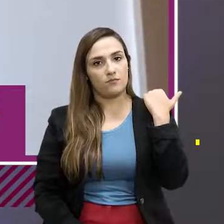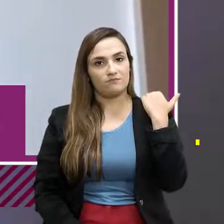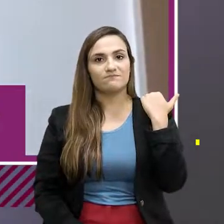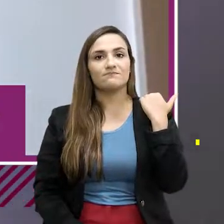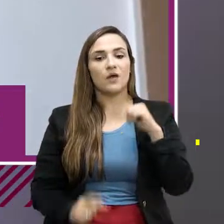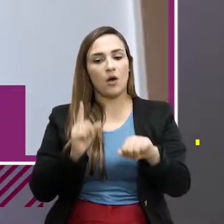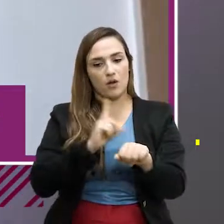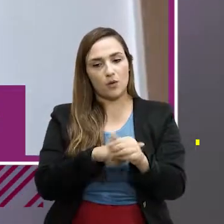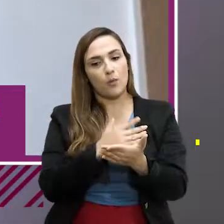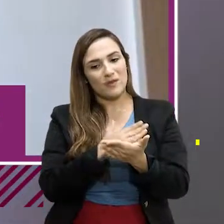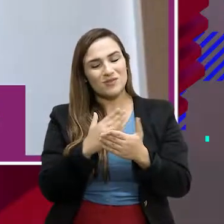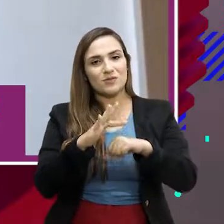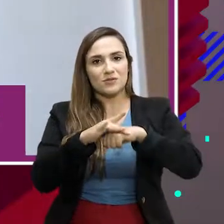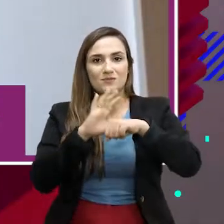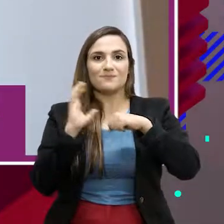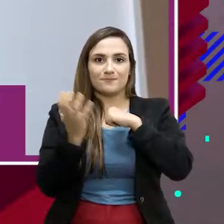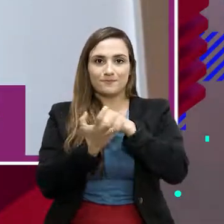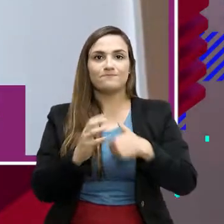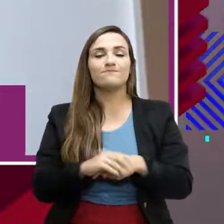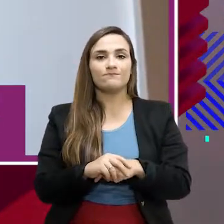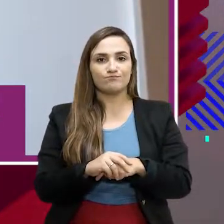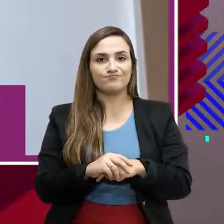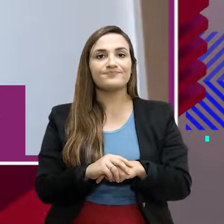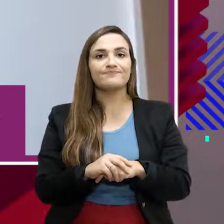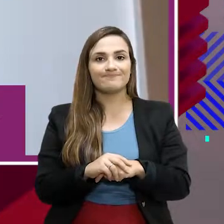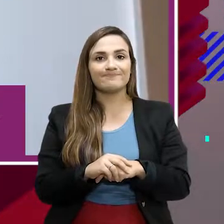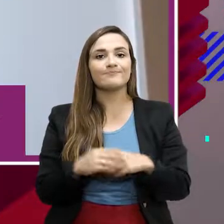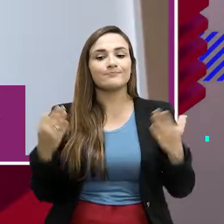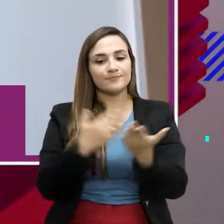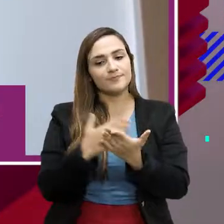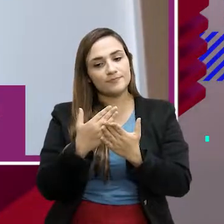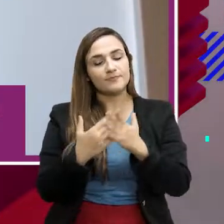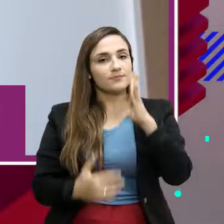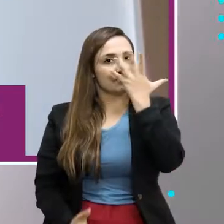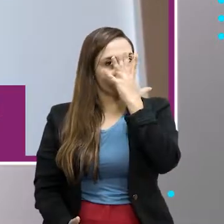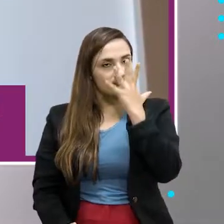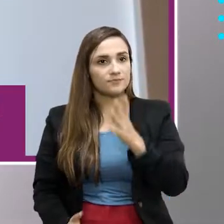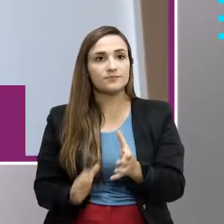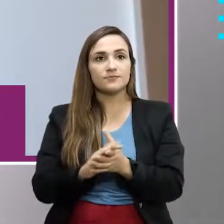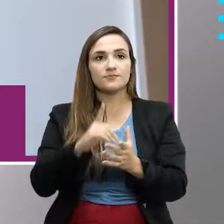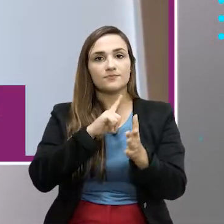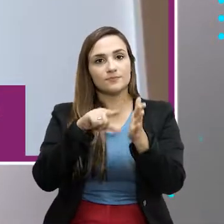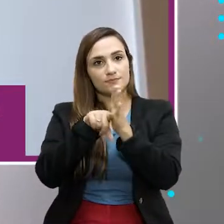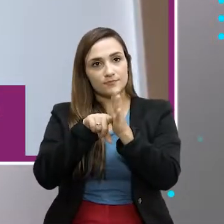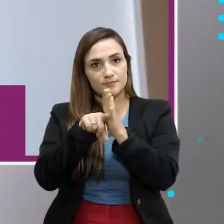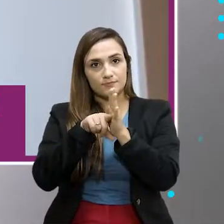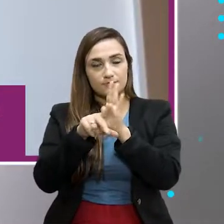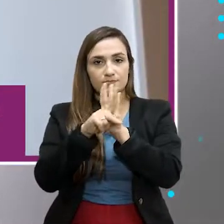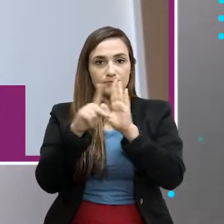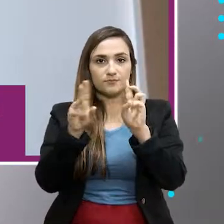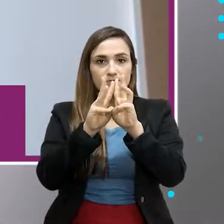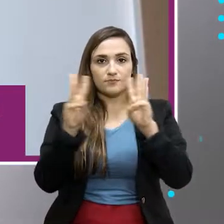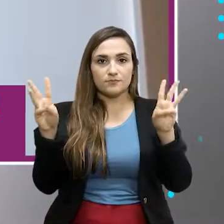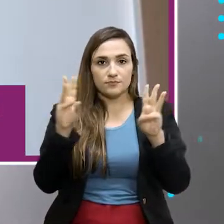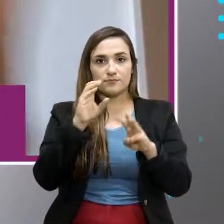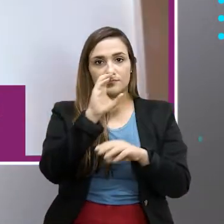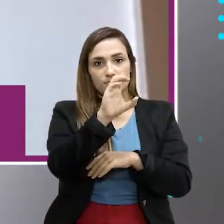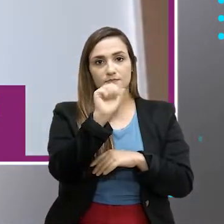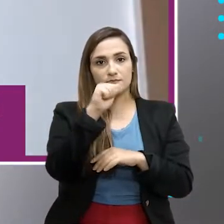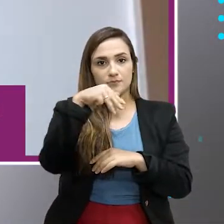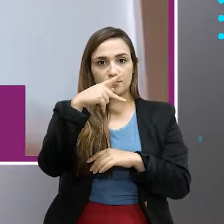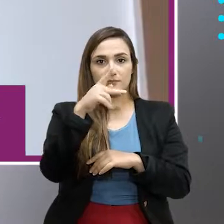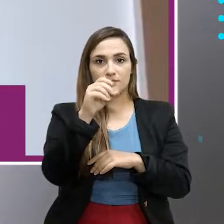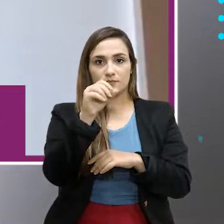pandemia, então completando essas 10 mil mortes agora no início de fevereiro, e um levantamento do site Campo Grande News